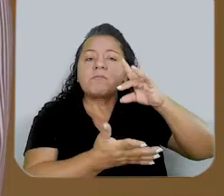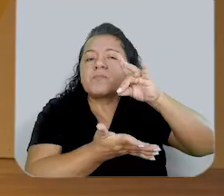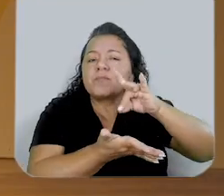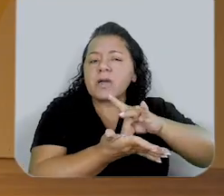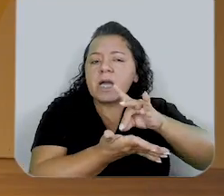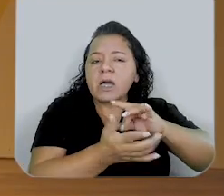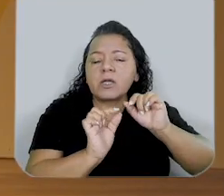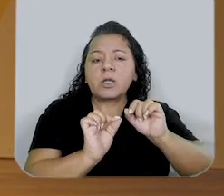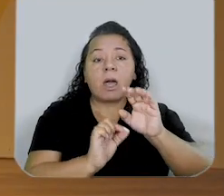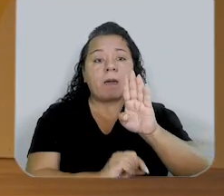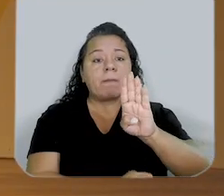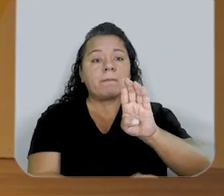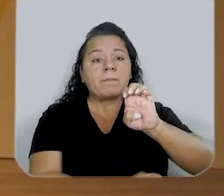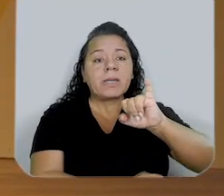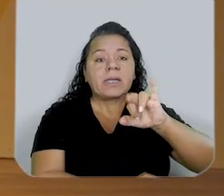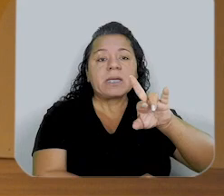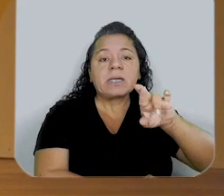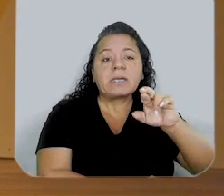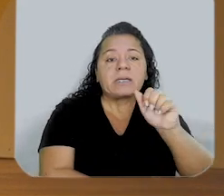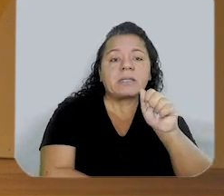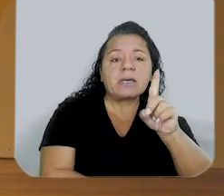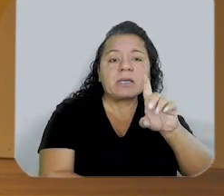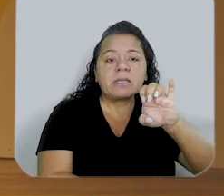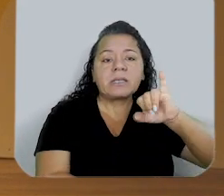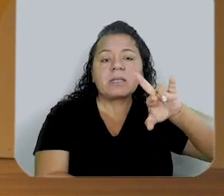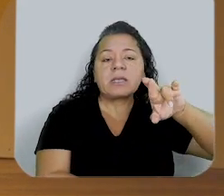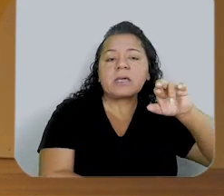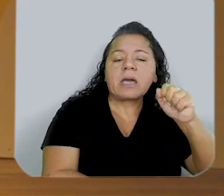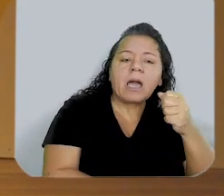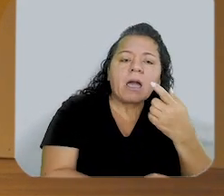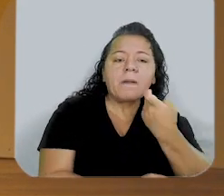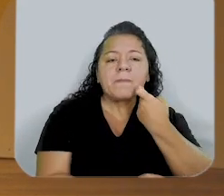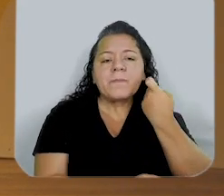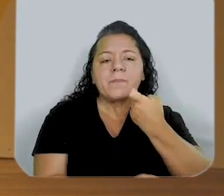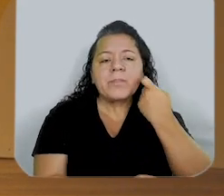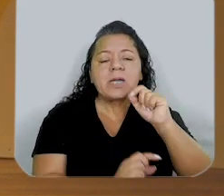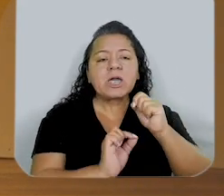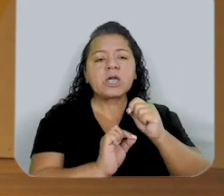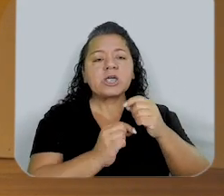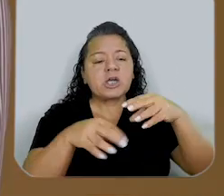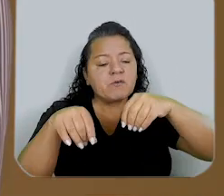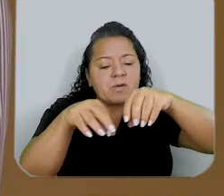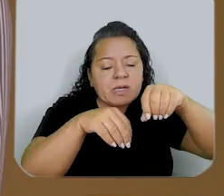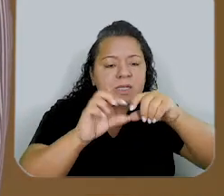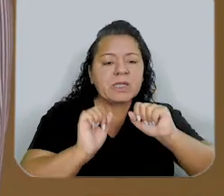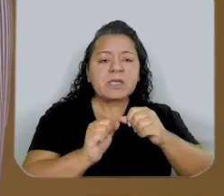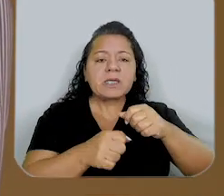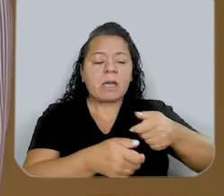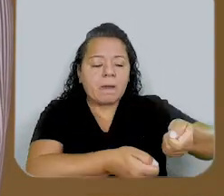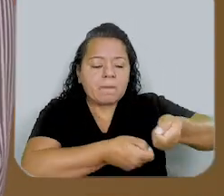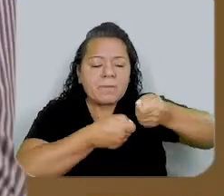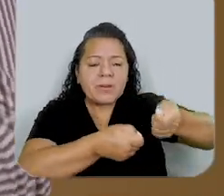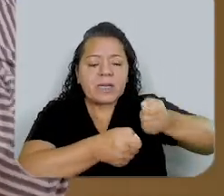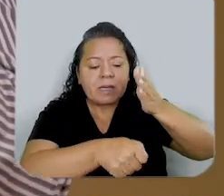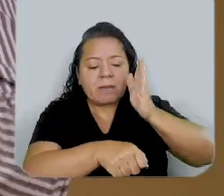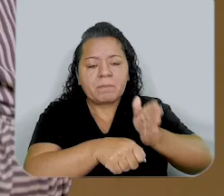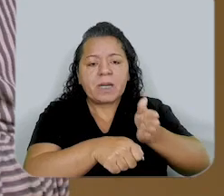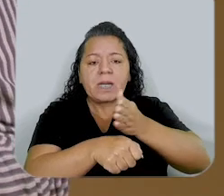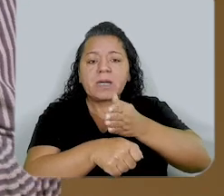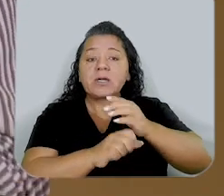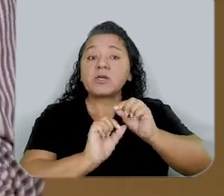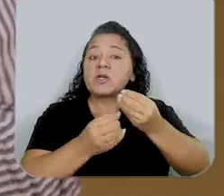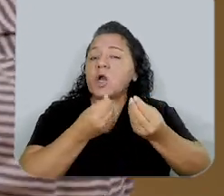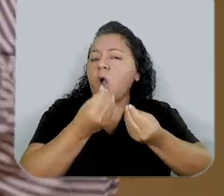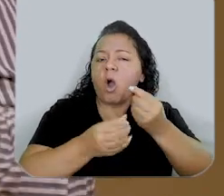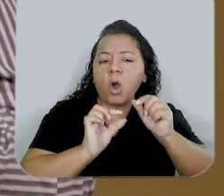fato beiradeira? O que é de fato? É o peixe? É a farinha? A macaxeira está muito presente? Presente, é isso. A